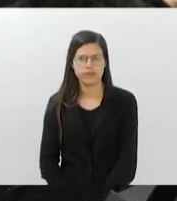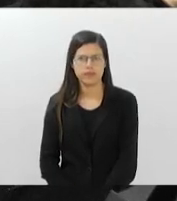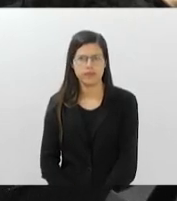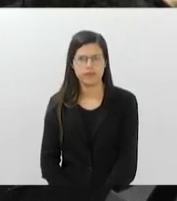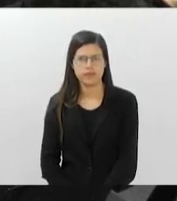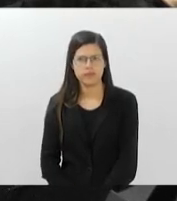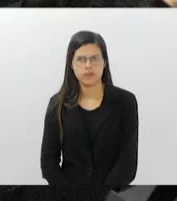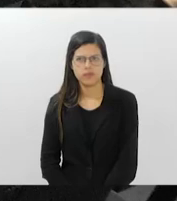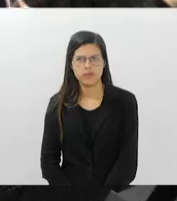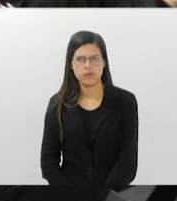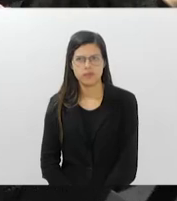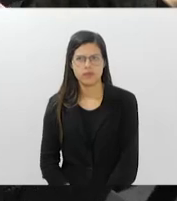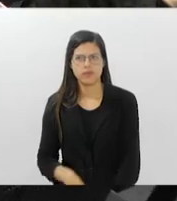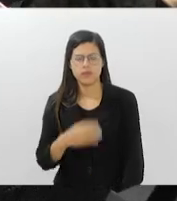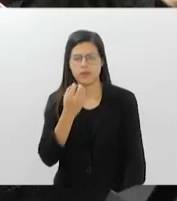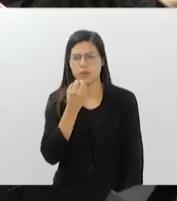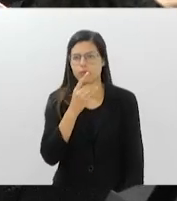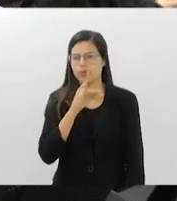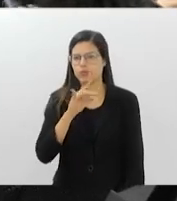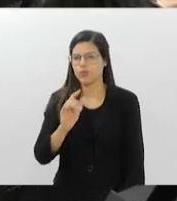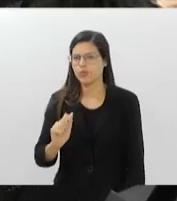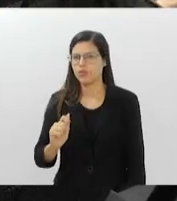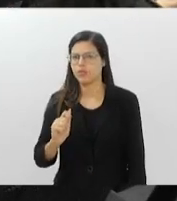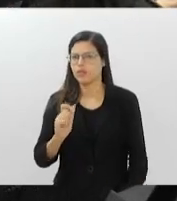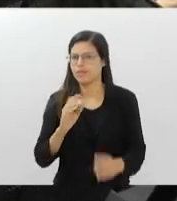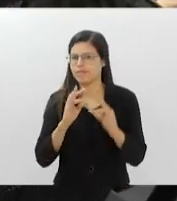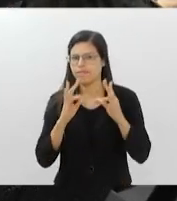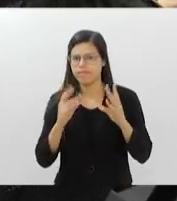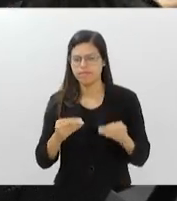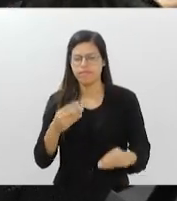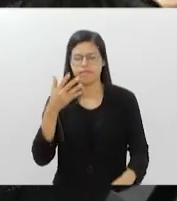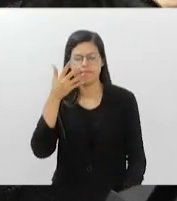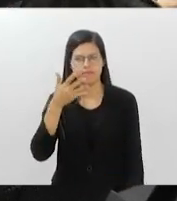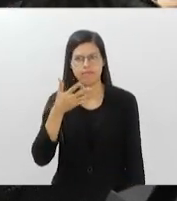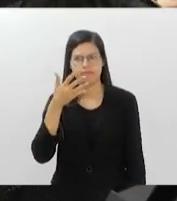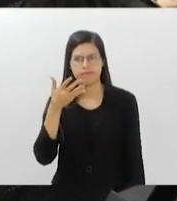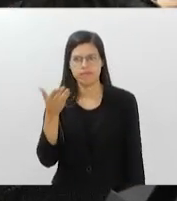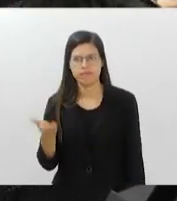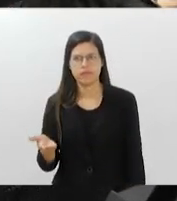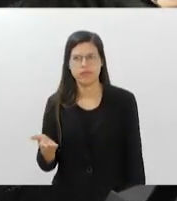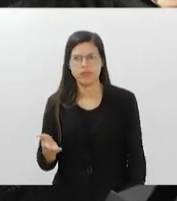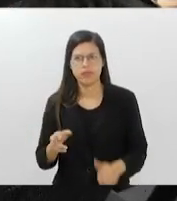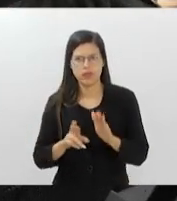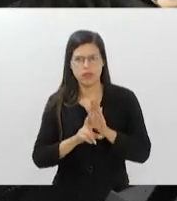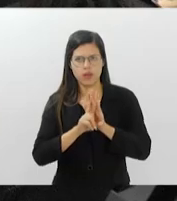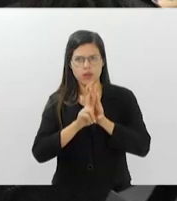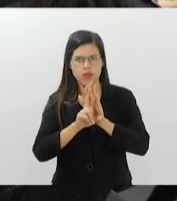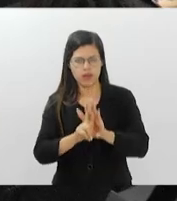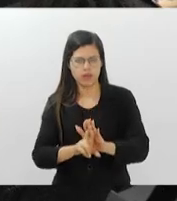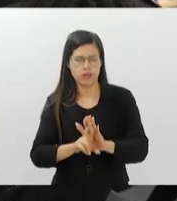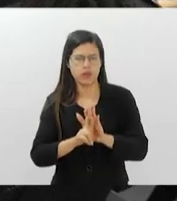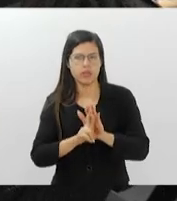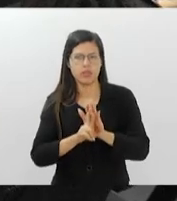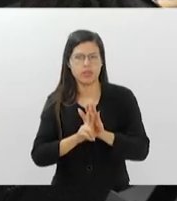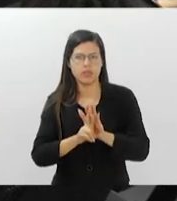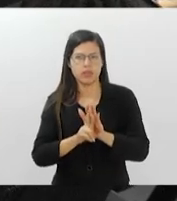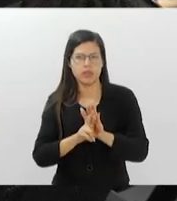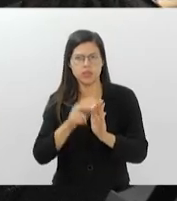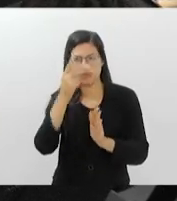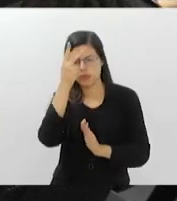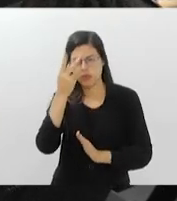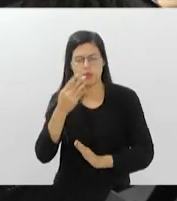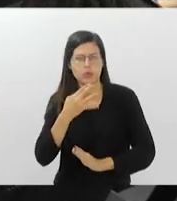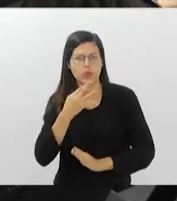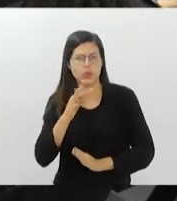tariga Bom dia mesa Bom dia a todos eu venho representar o RN ttp para quem não conhece